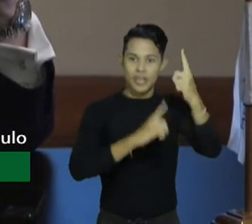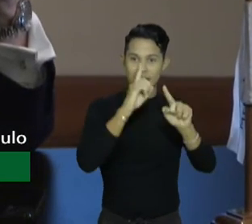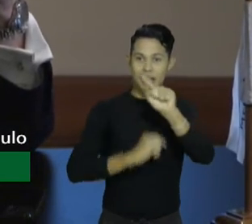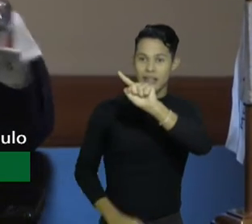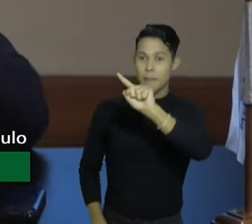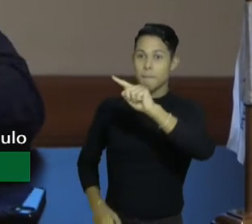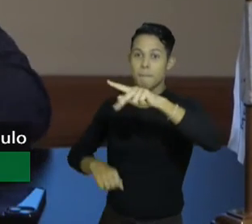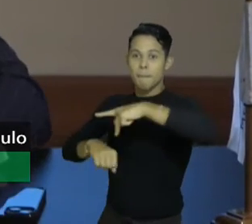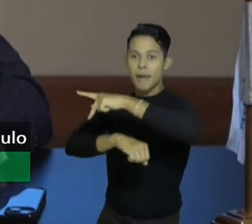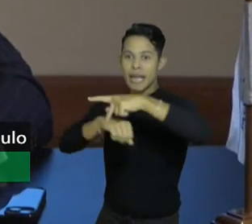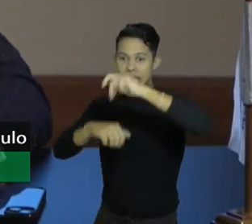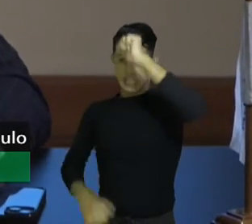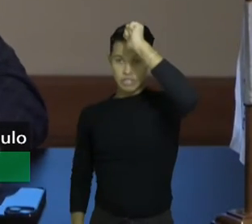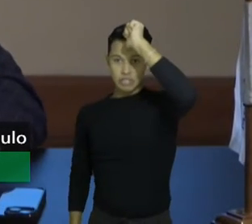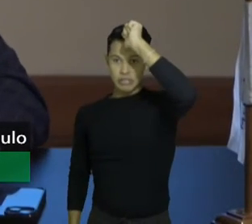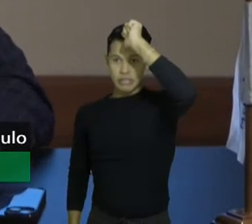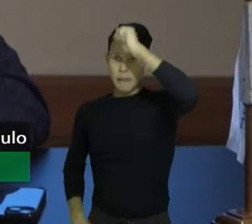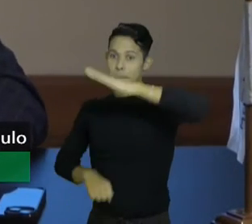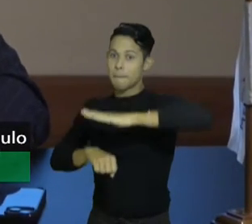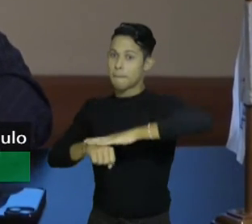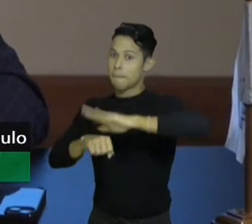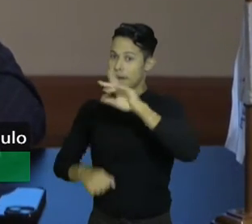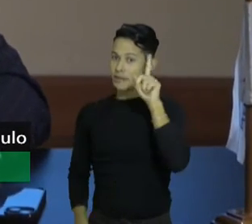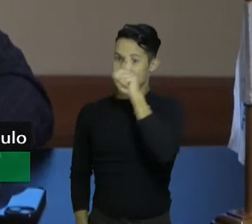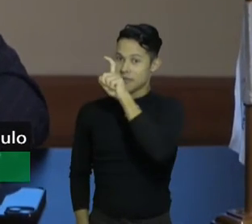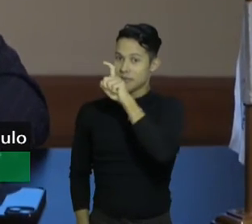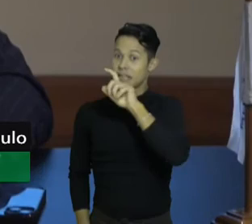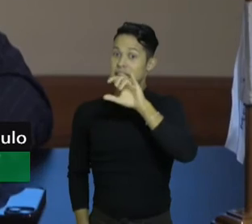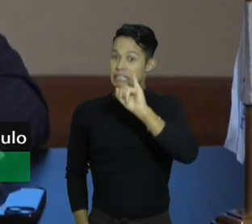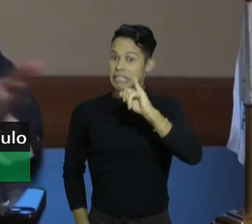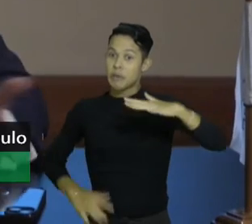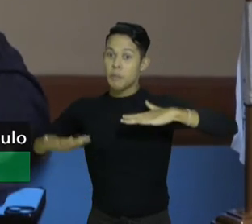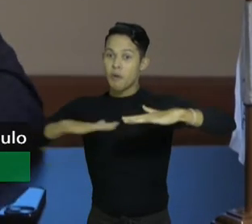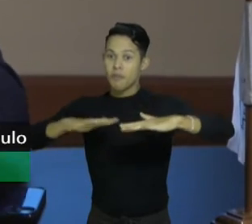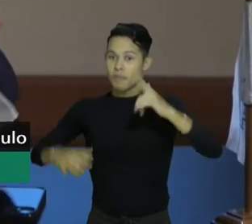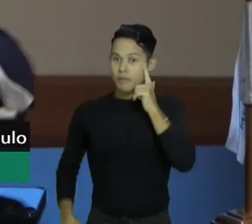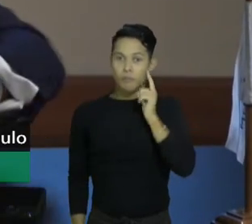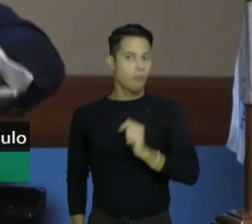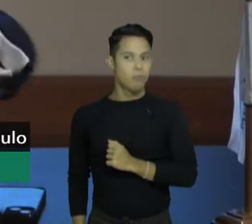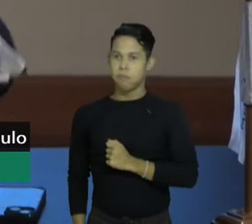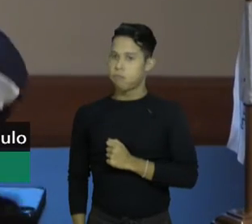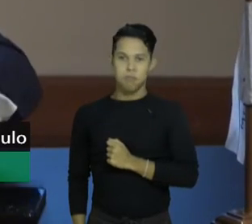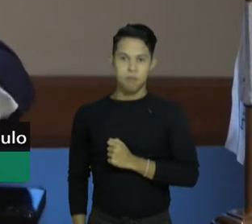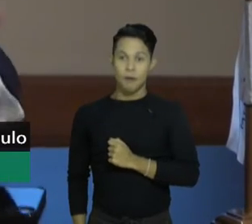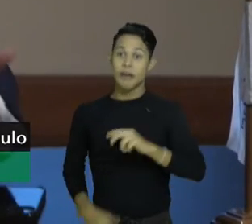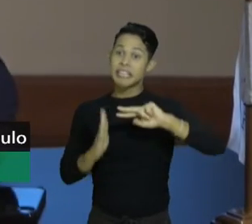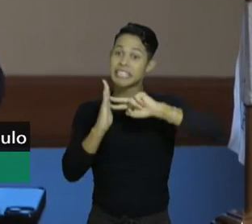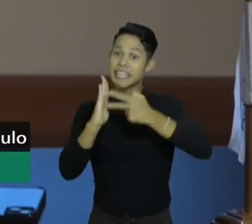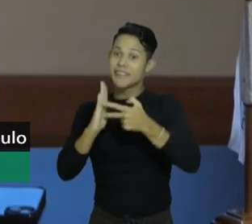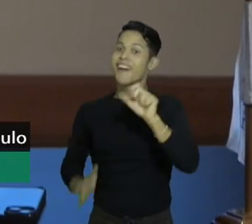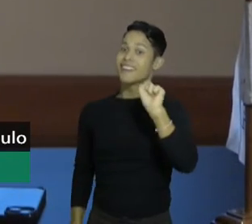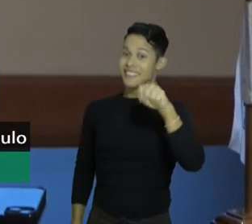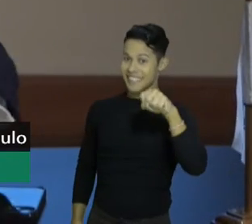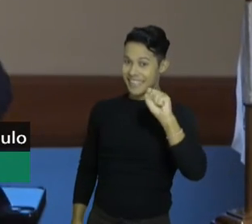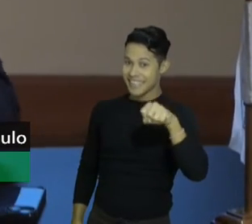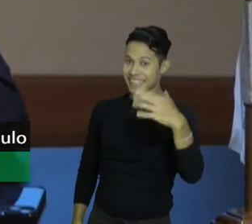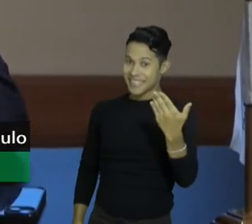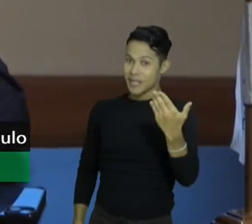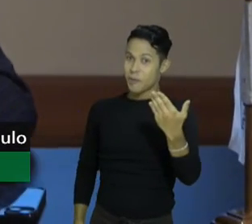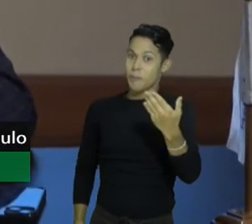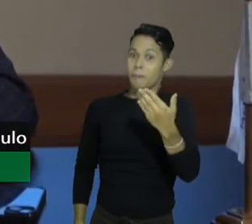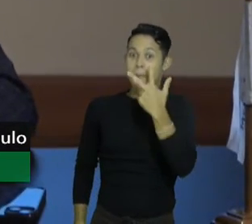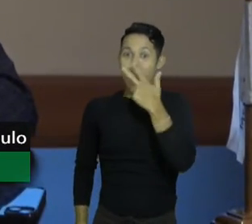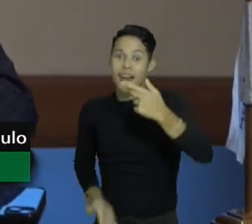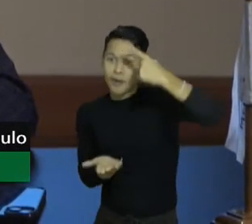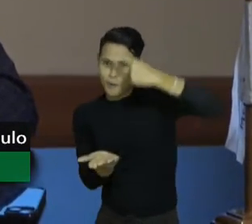com o indiano na OMC que eu fui perceber que quando eles fazem assim o não quer dizer sim e eu negociando eu falava não então você tá de acordo com